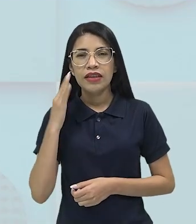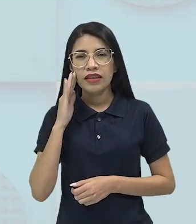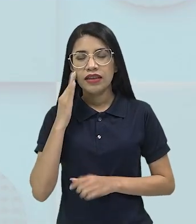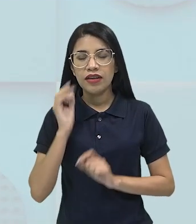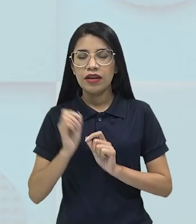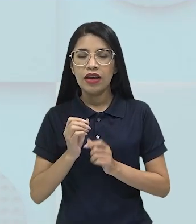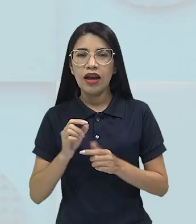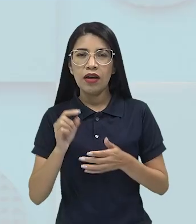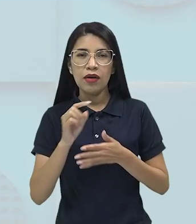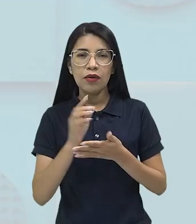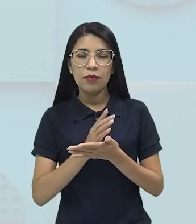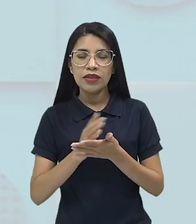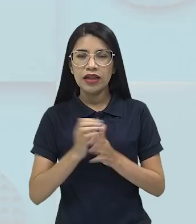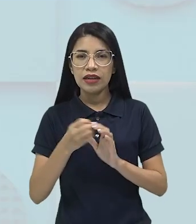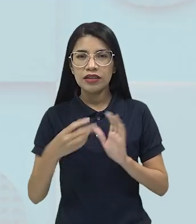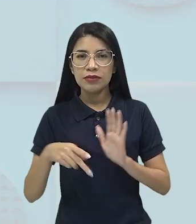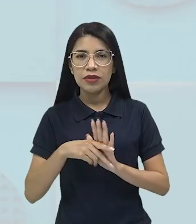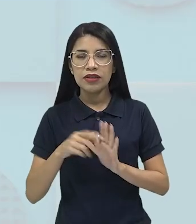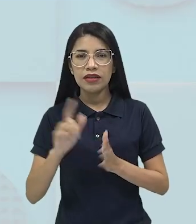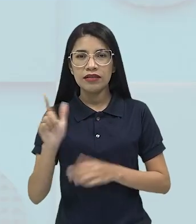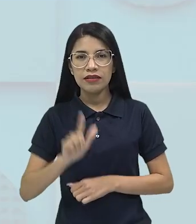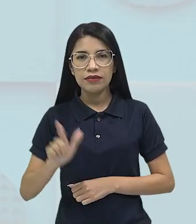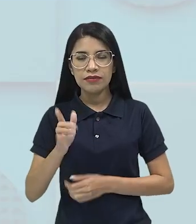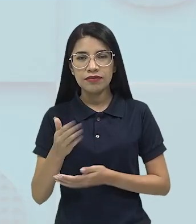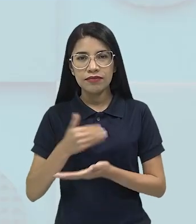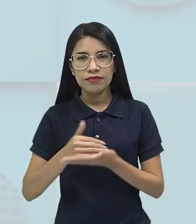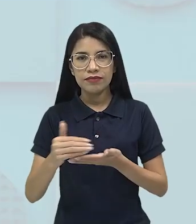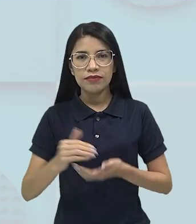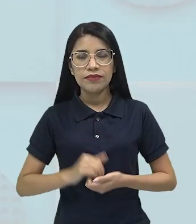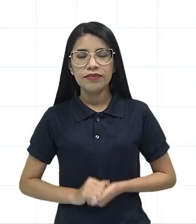mais sobre alguns aspectos da literatura. Vamos à nossa aula.